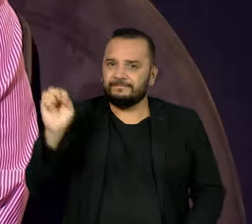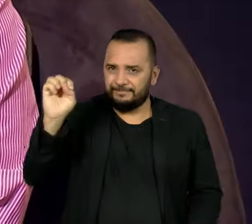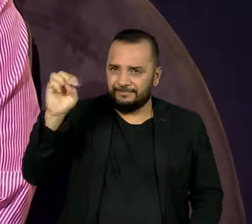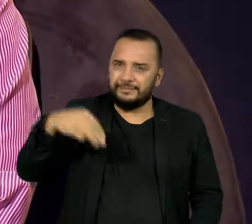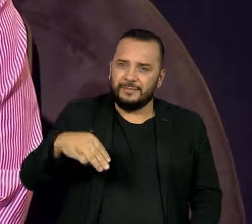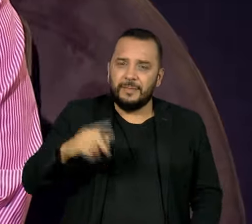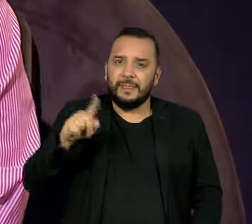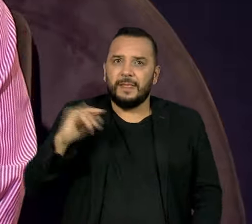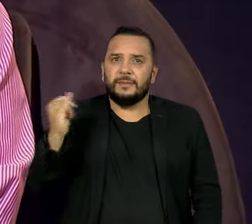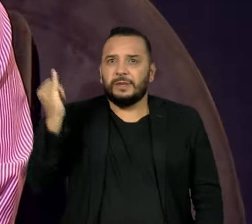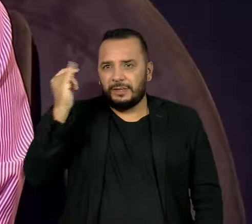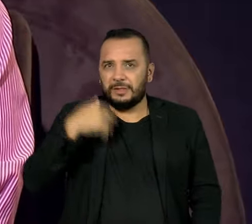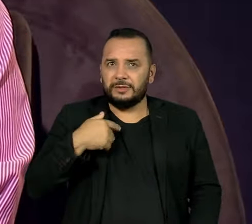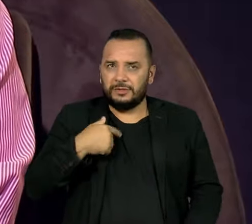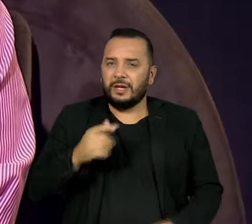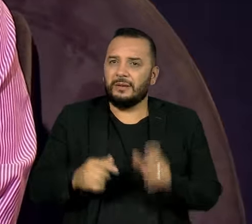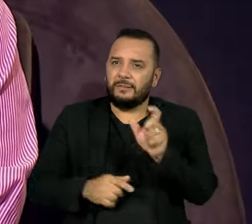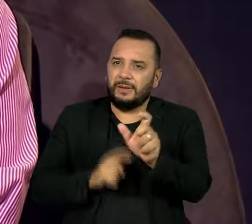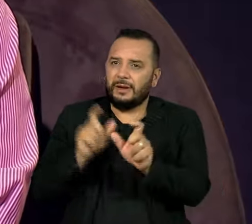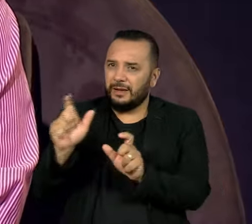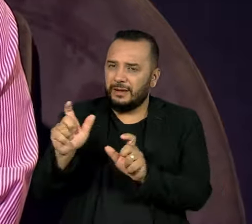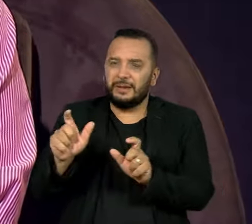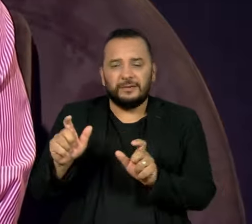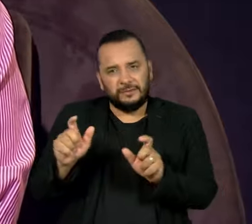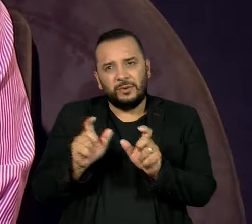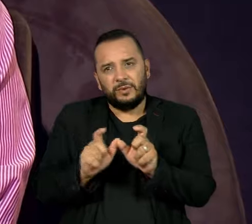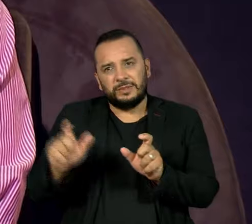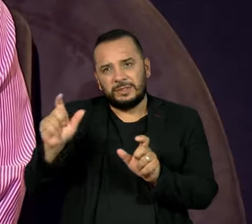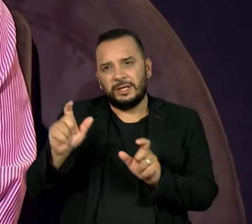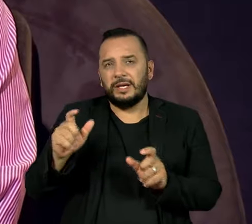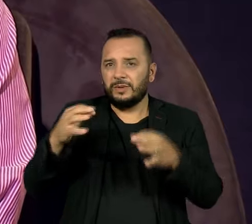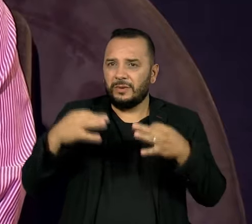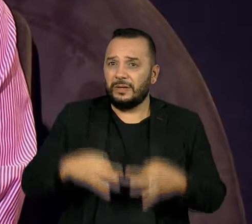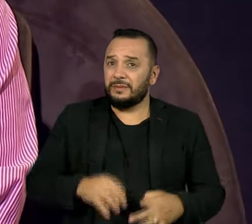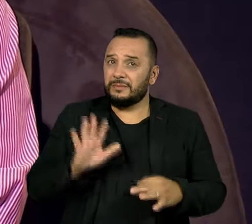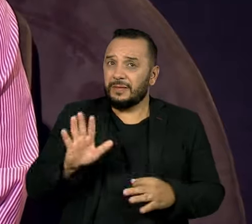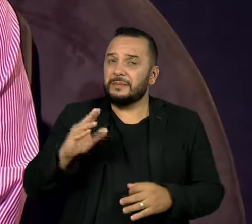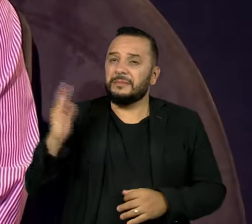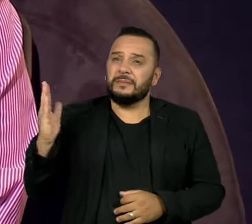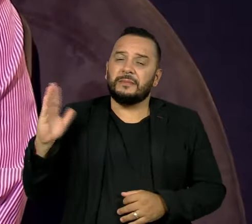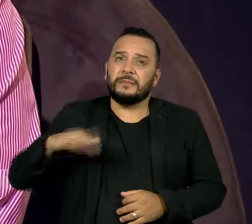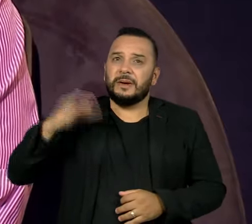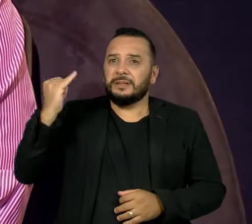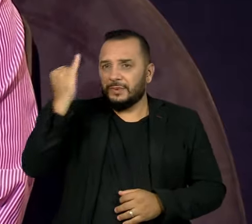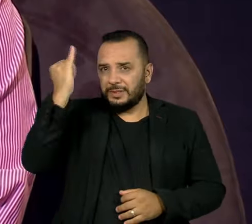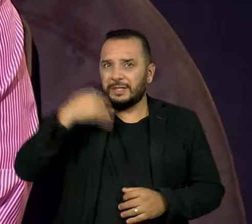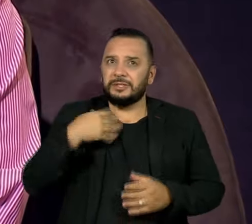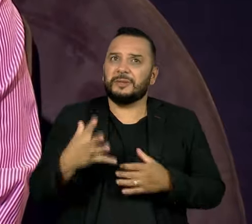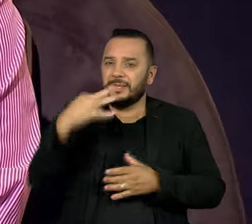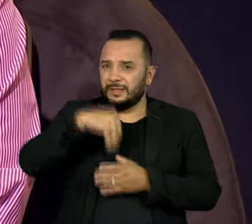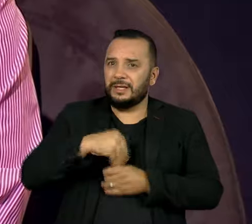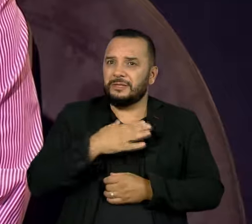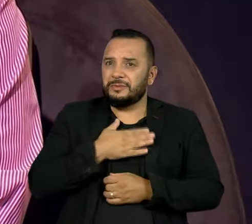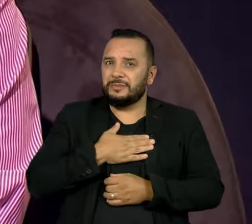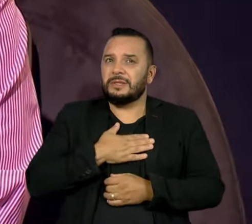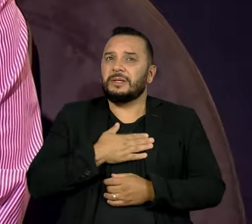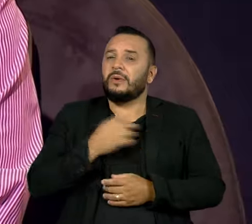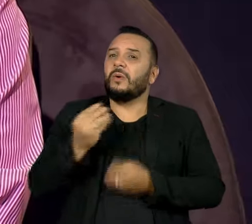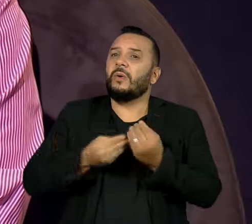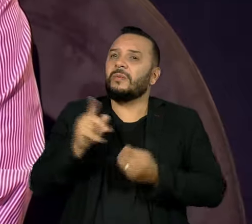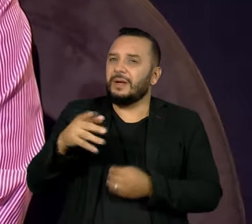importante usar os termos corretos. Mas mais importante do que usar os termos corretos é o que está dentro da pessoa, é como ela se